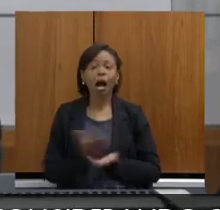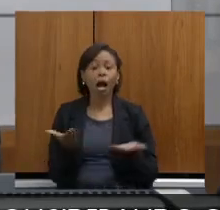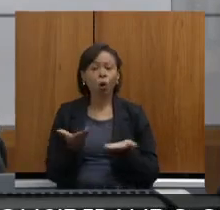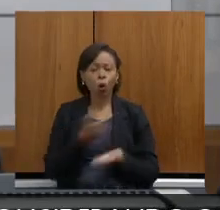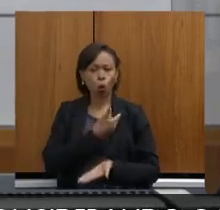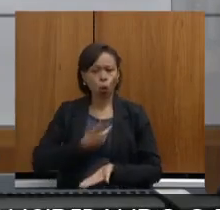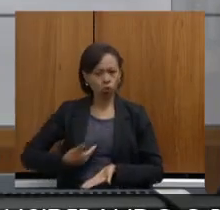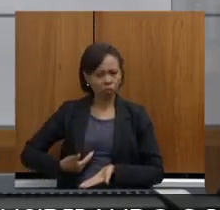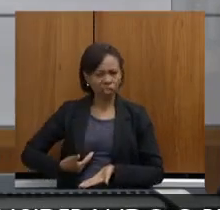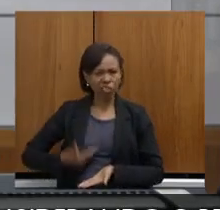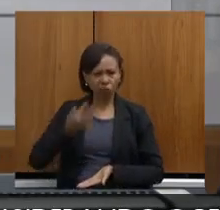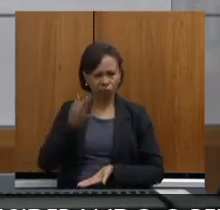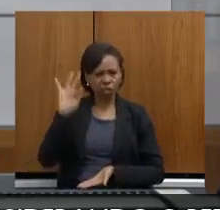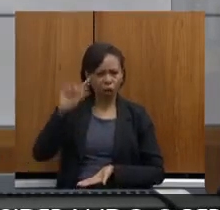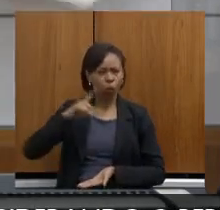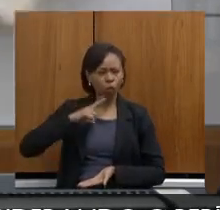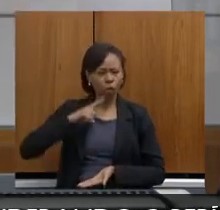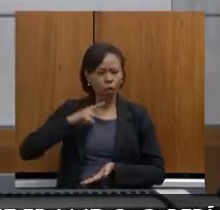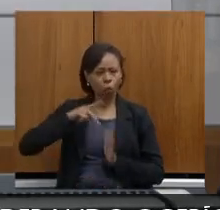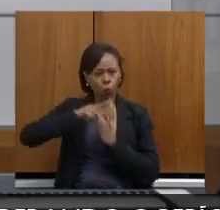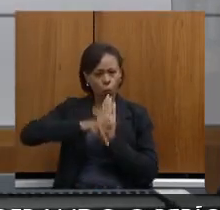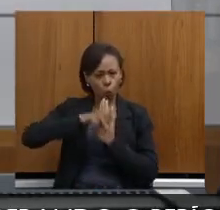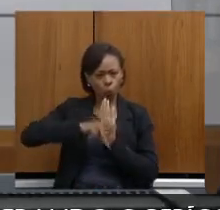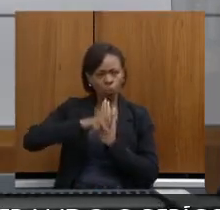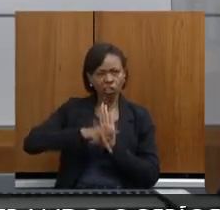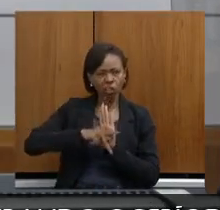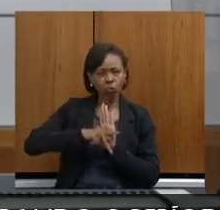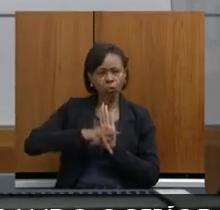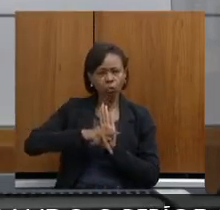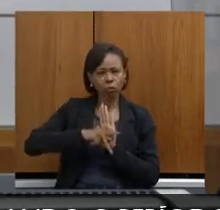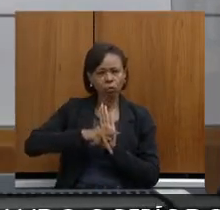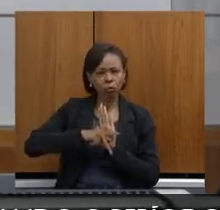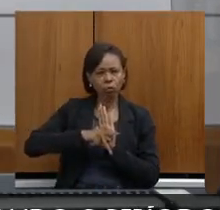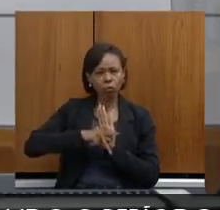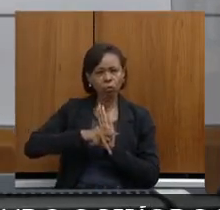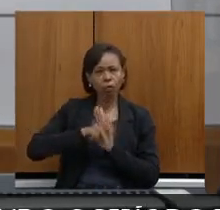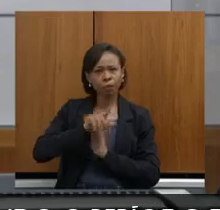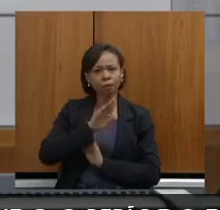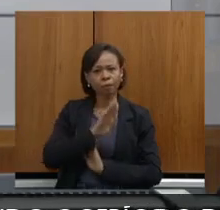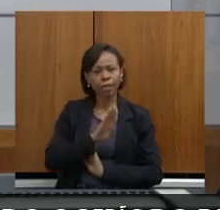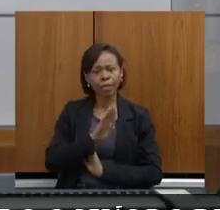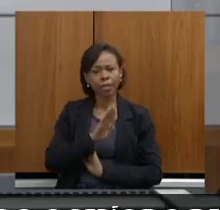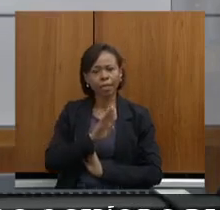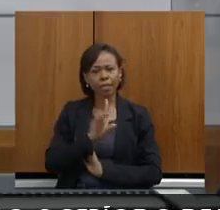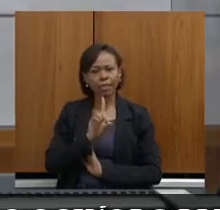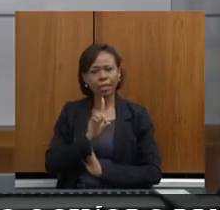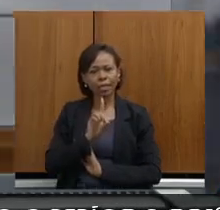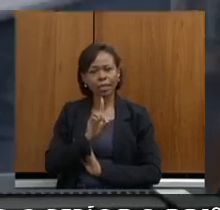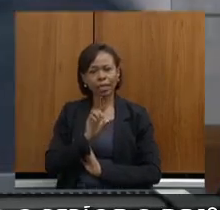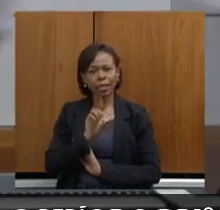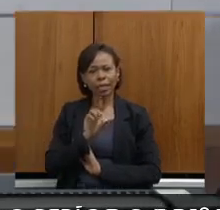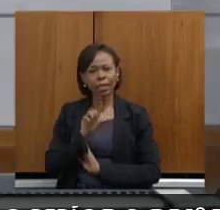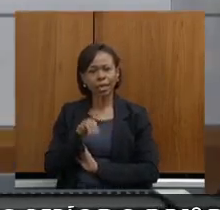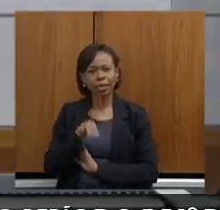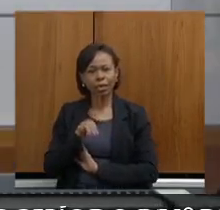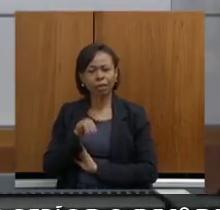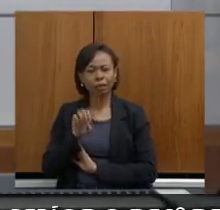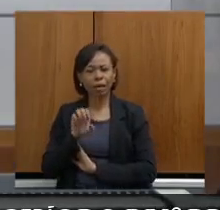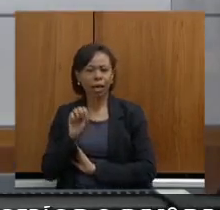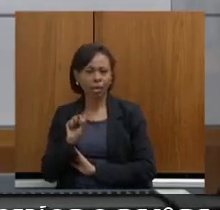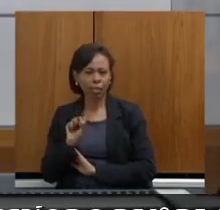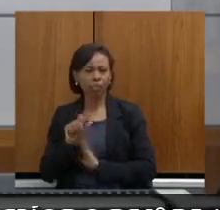agora do governo do governo federal do PT BNDS e com Banco do Brasil